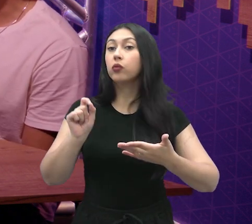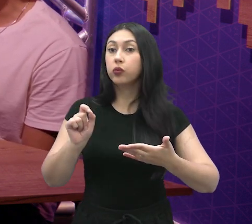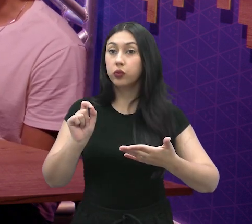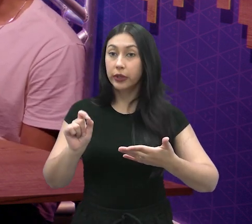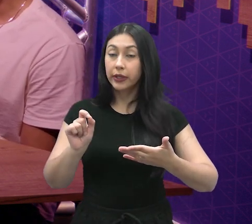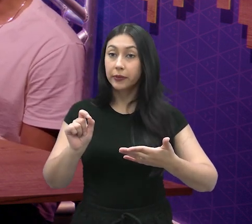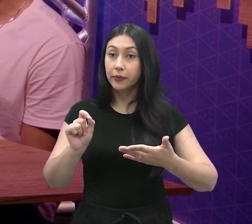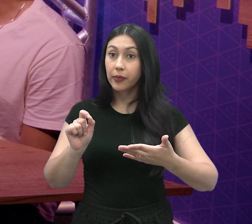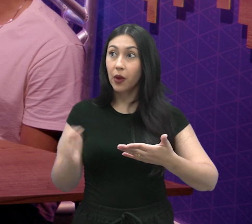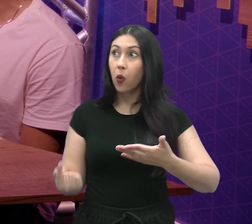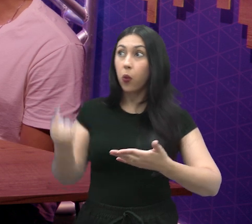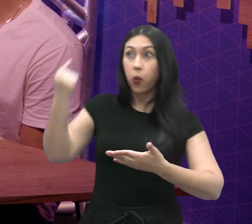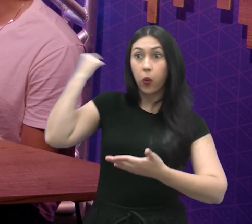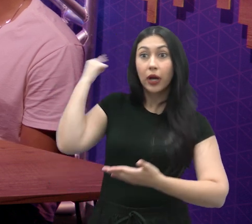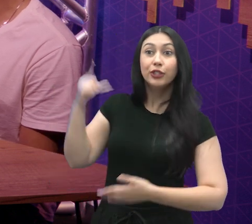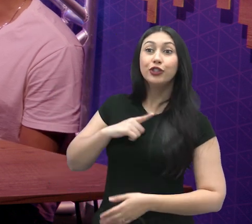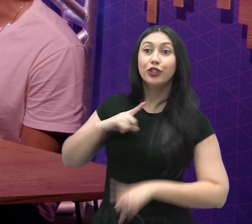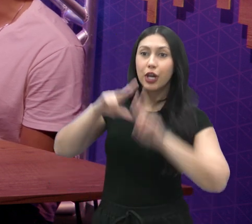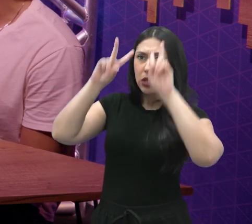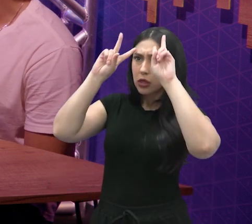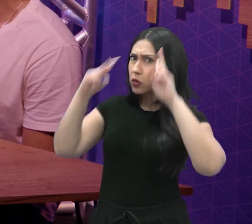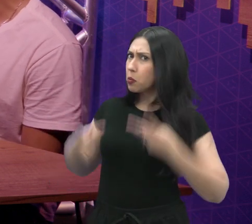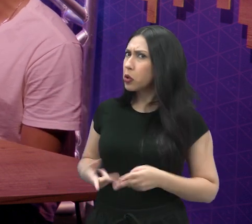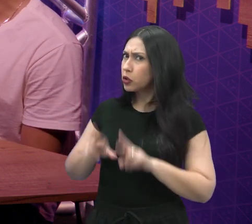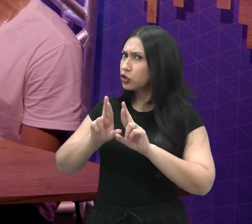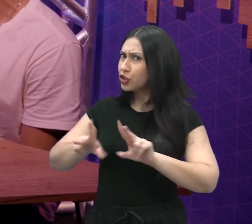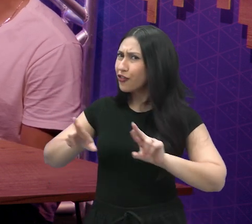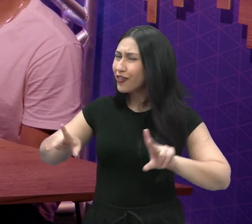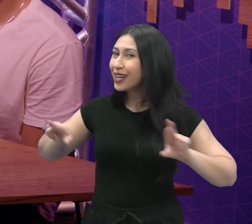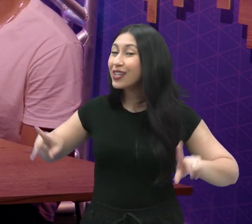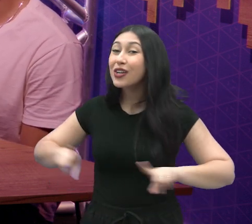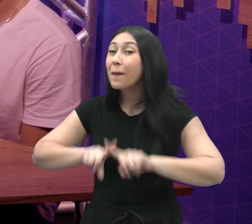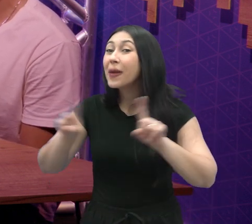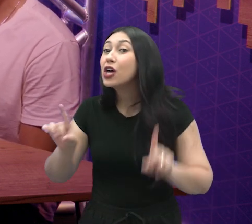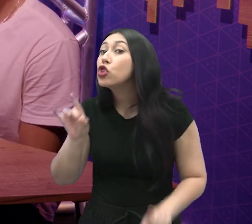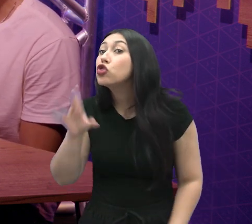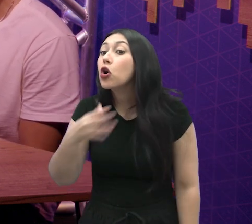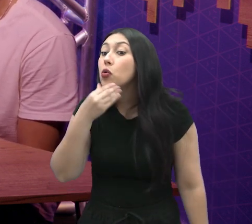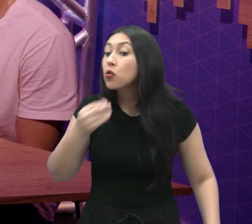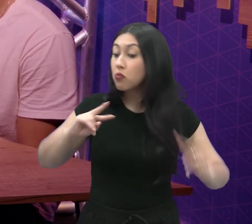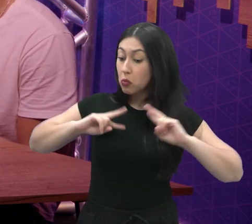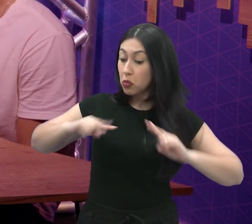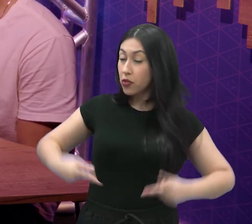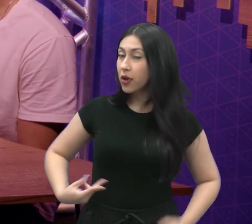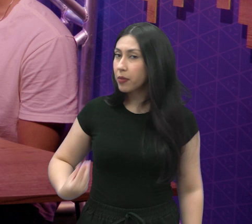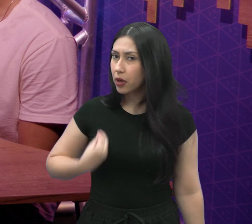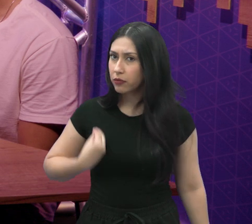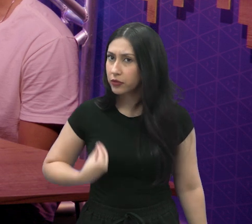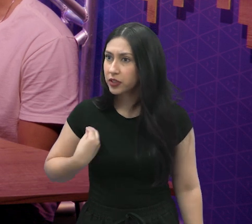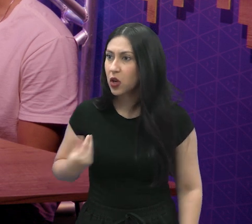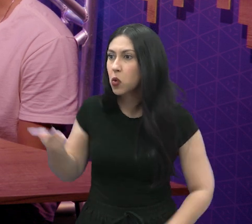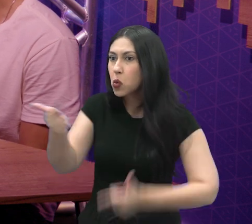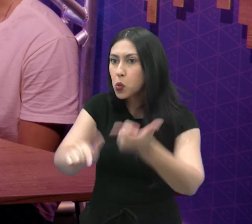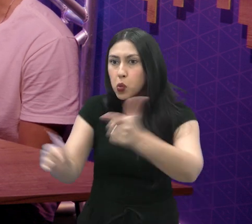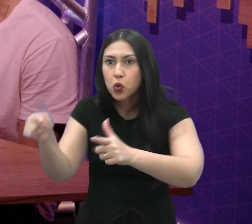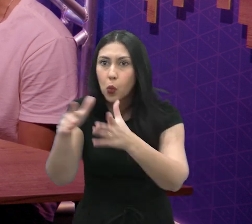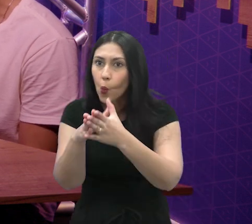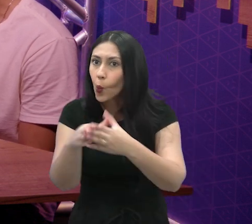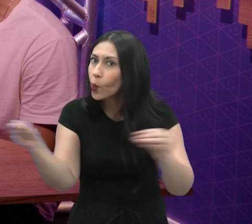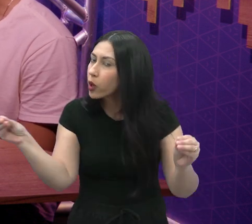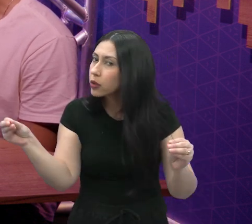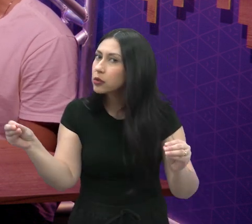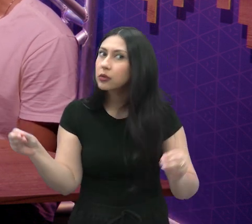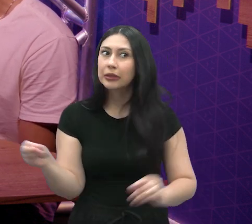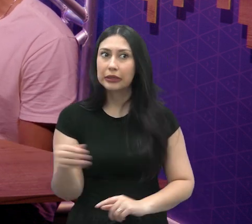é que existiram outros humanos e não sobrou ninguém. Só sobrou o Homo